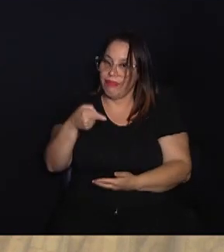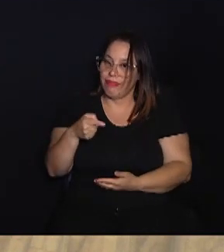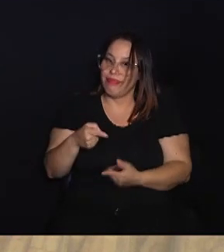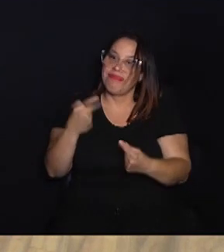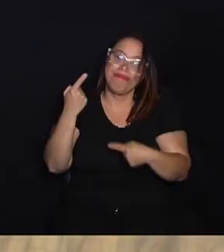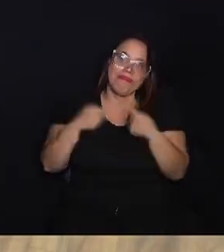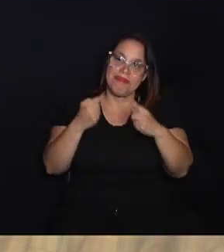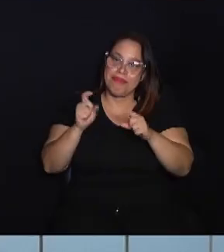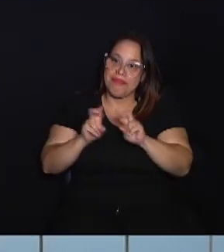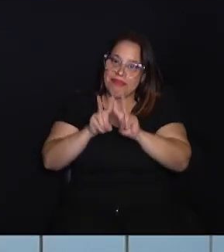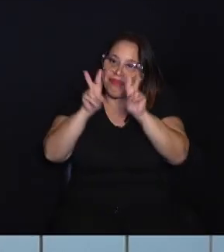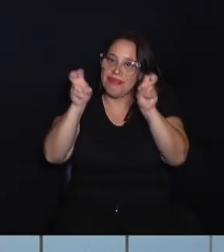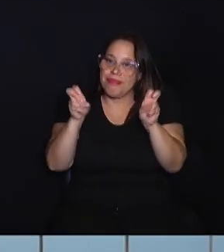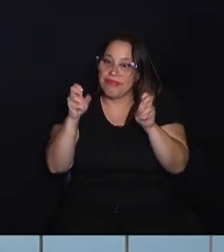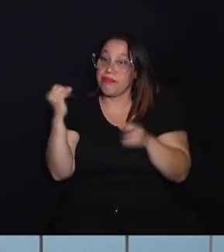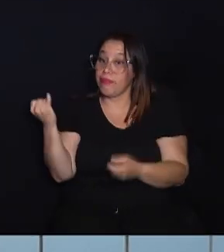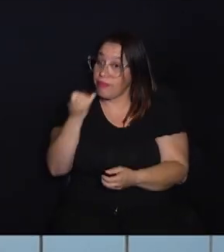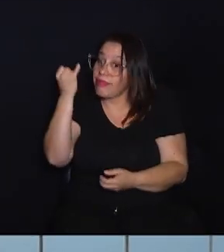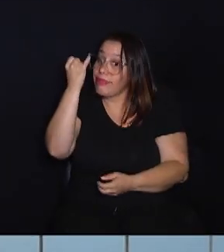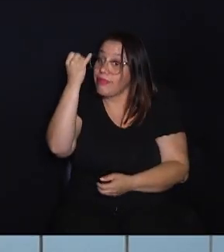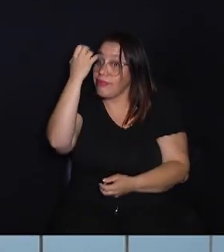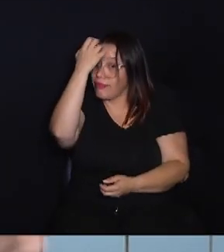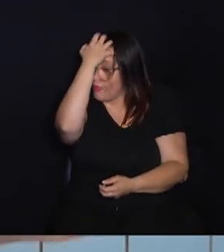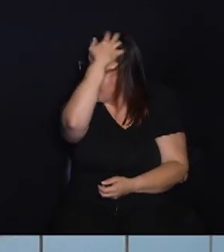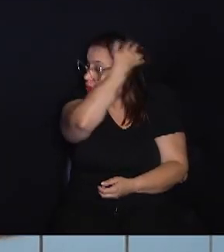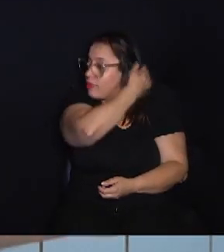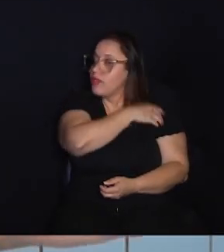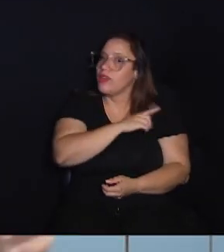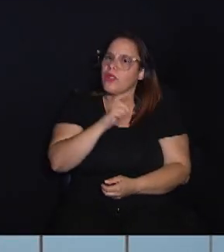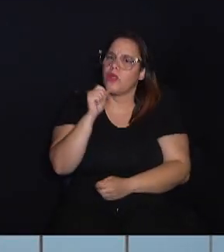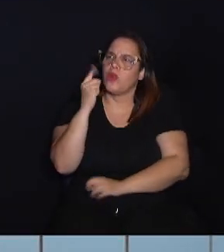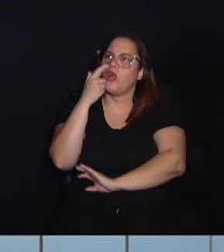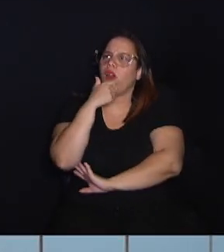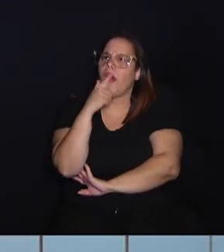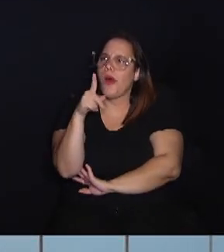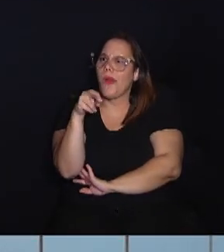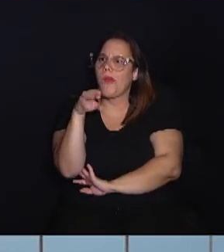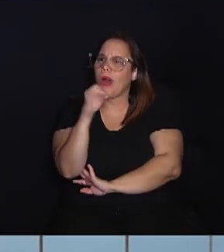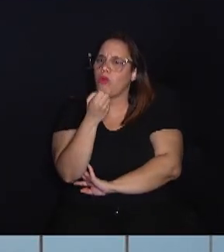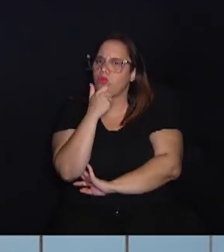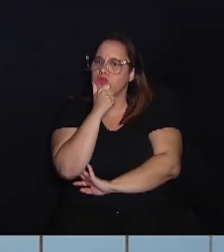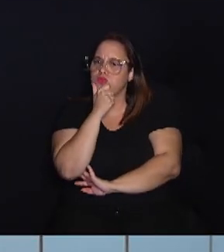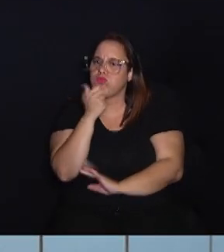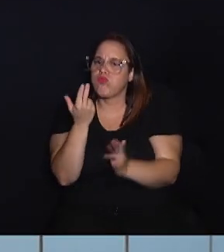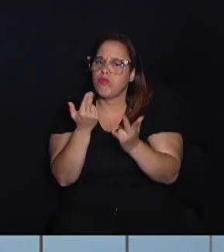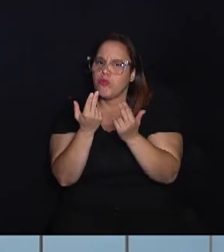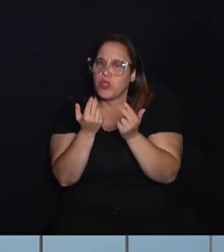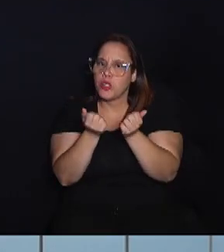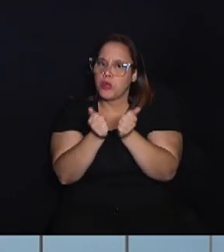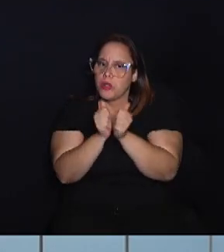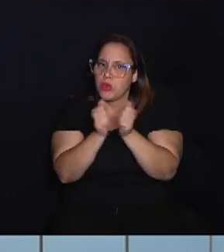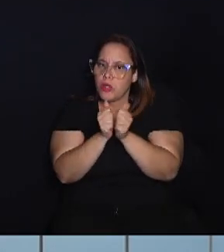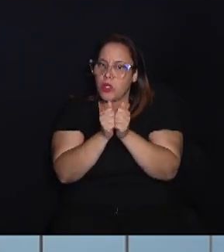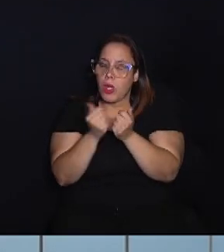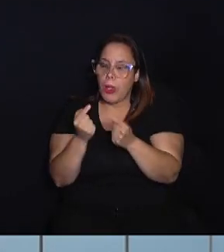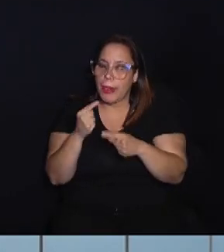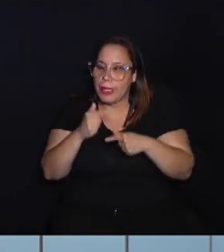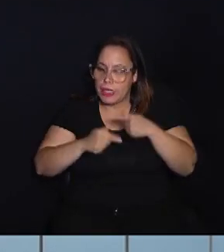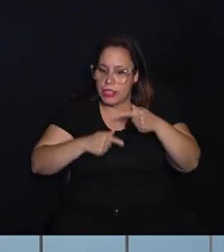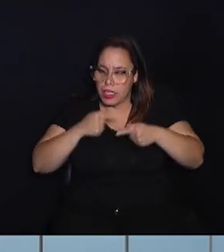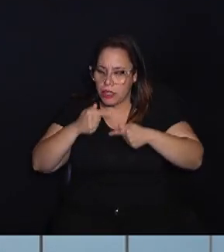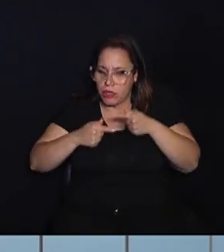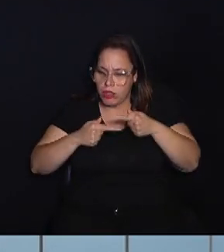discutir esse tema que é muito importante. Talvez o Paulo e eu sejamos próximos, né, de gerações,